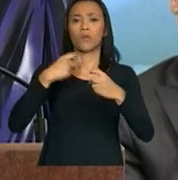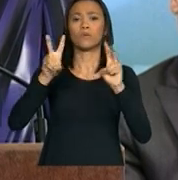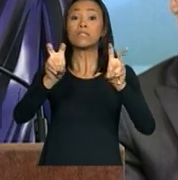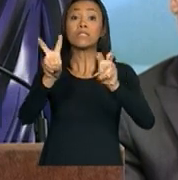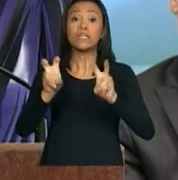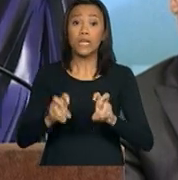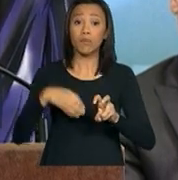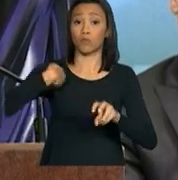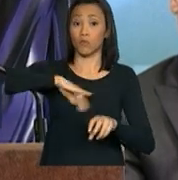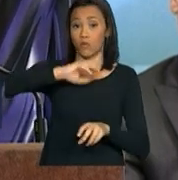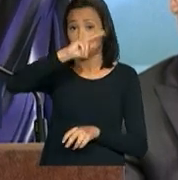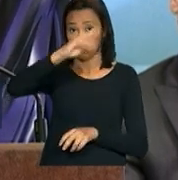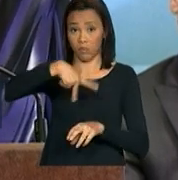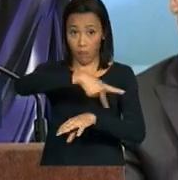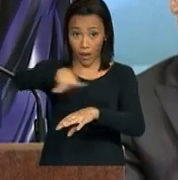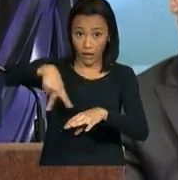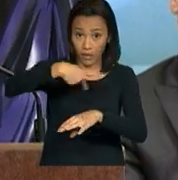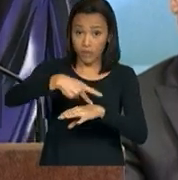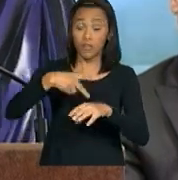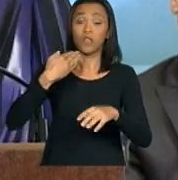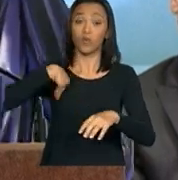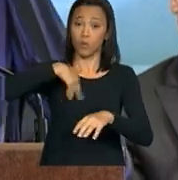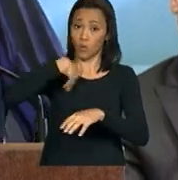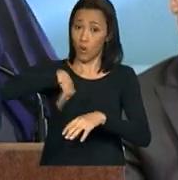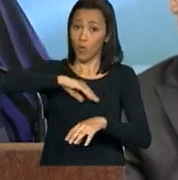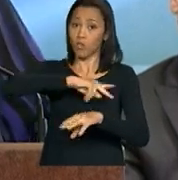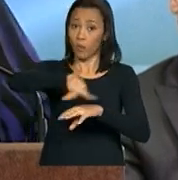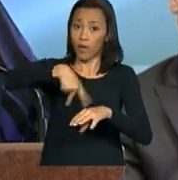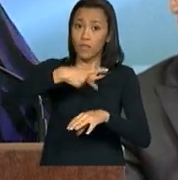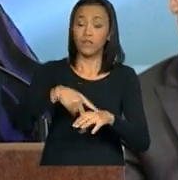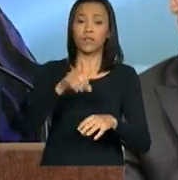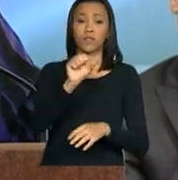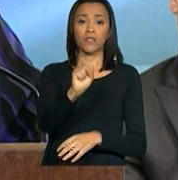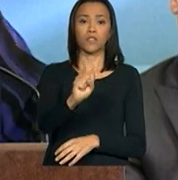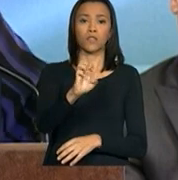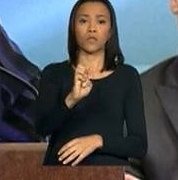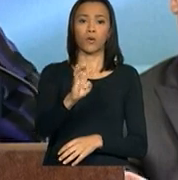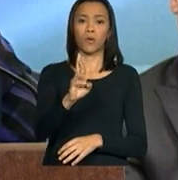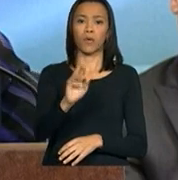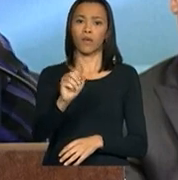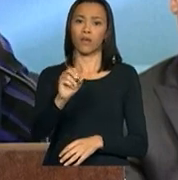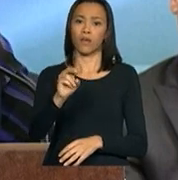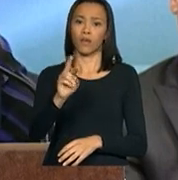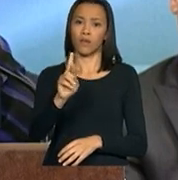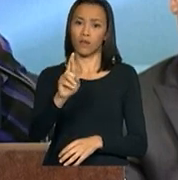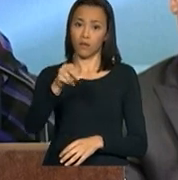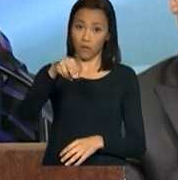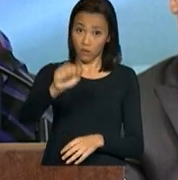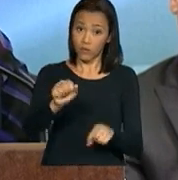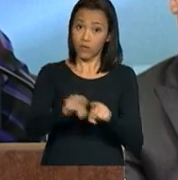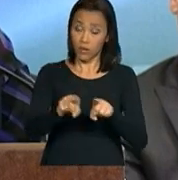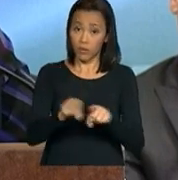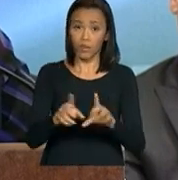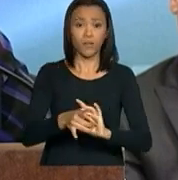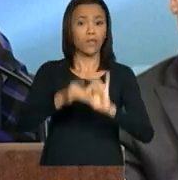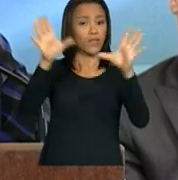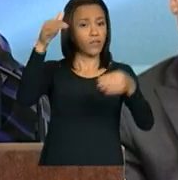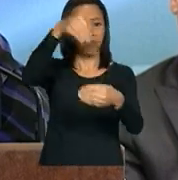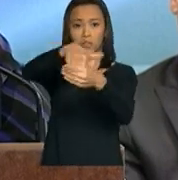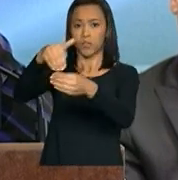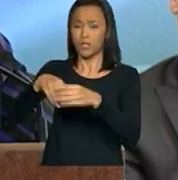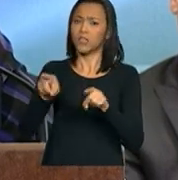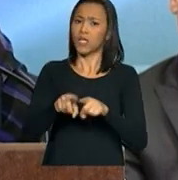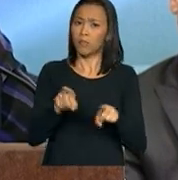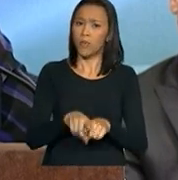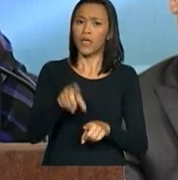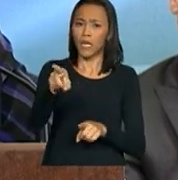com uma visão de um país soberano um país democrático e sobretudo do seu comprometimento com os